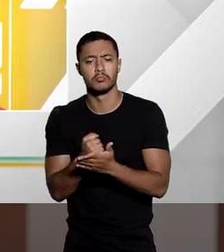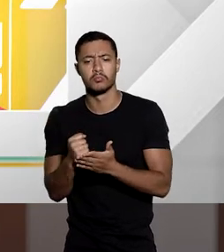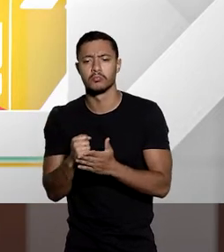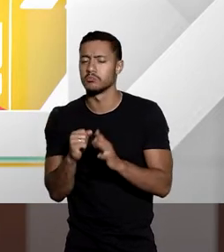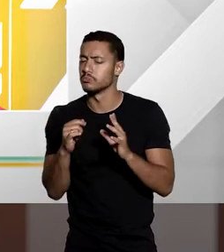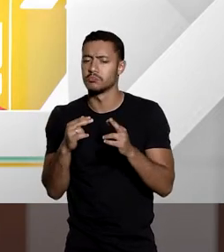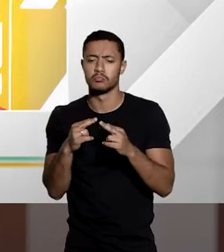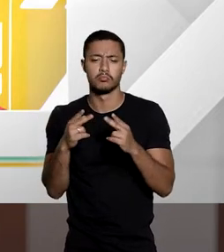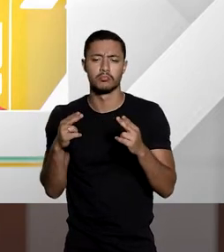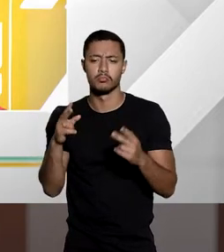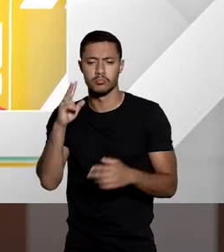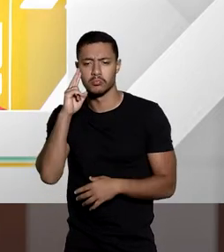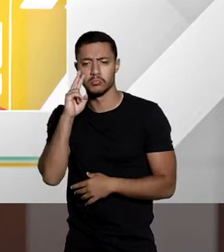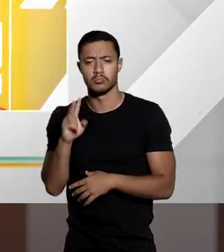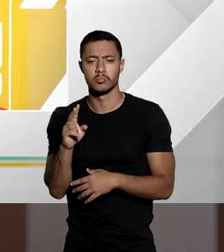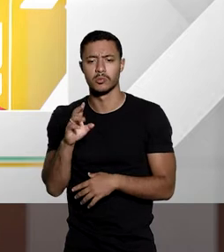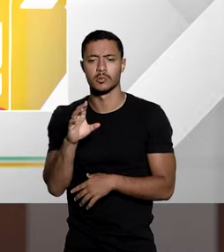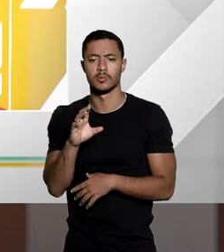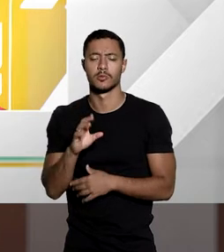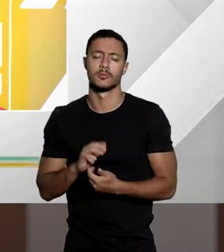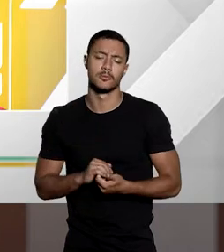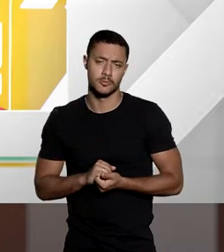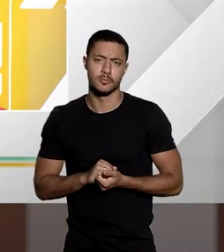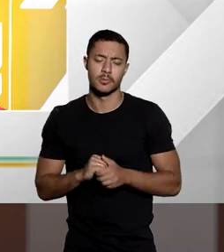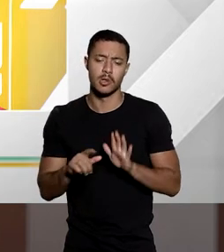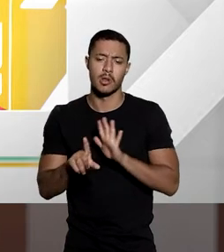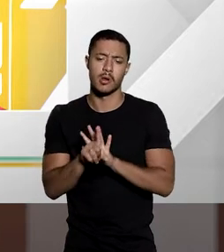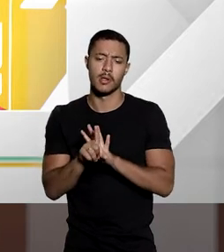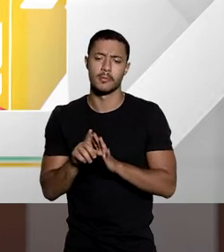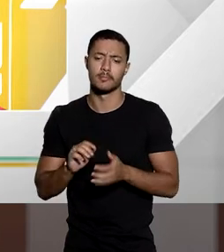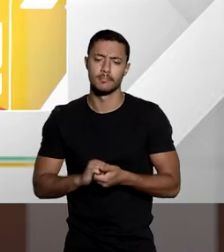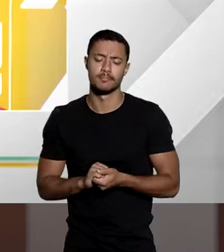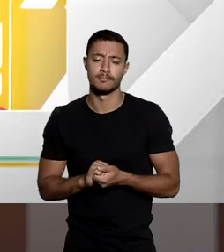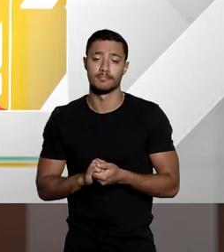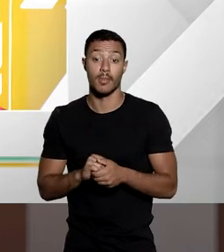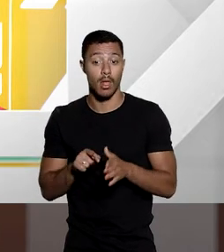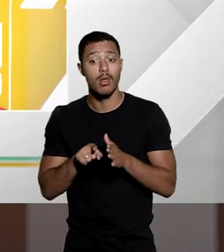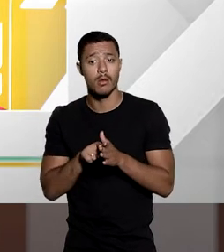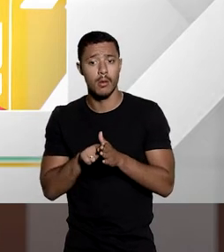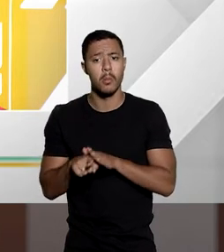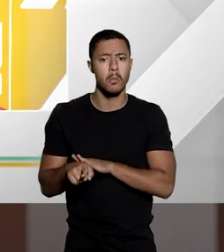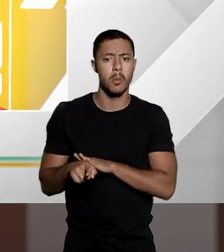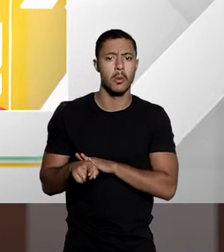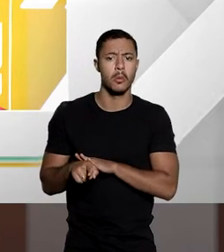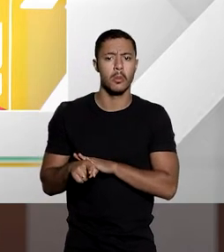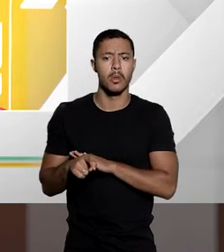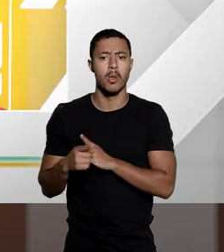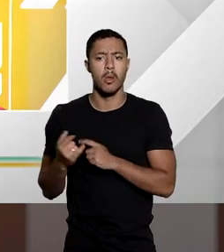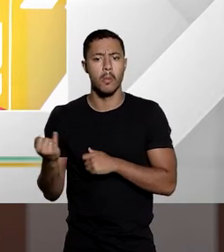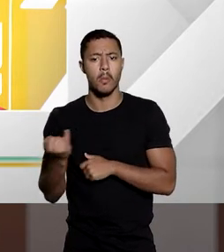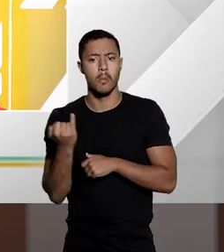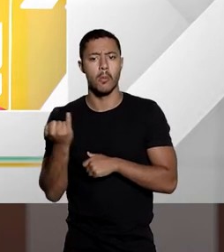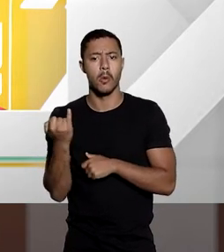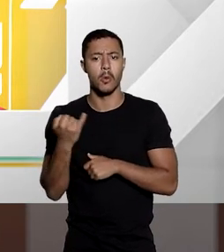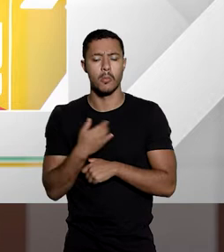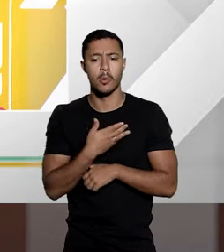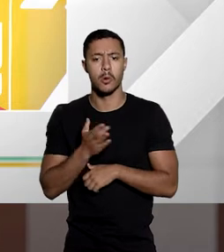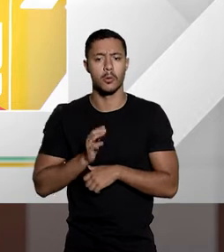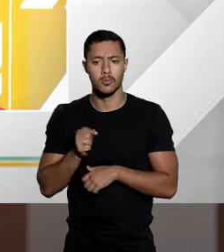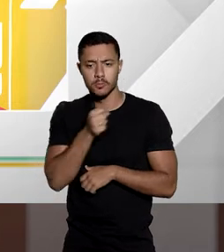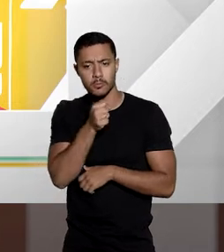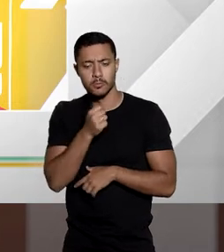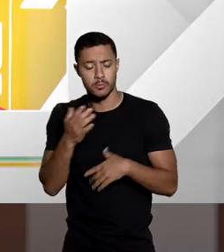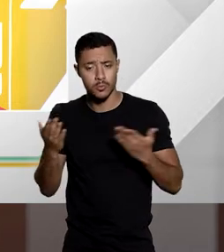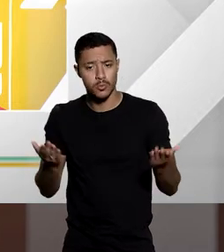em geral, previstos no Código Civil? Essa pergunta é uma pergunta fundamental para a nossa entrevista